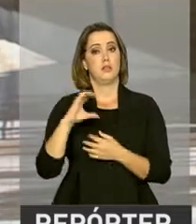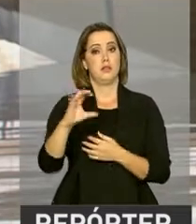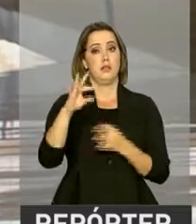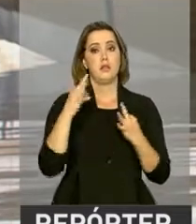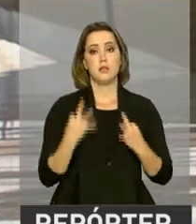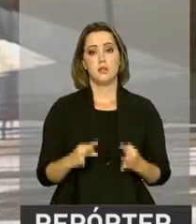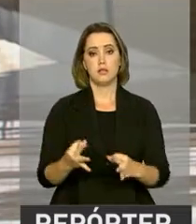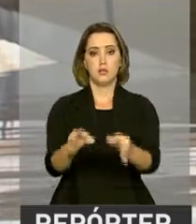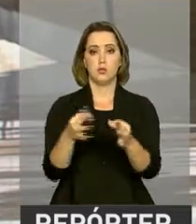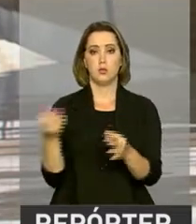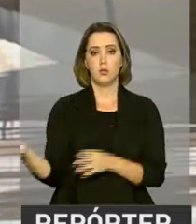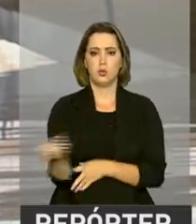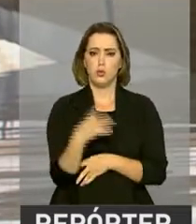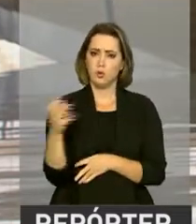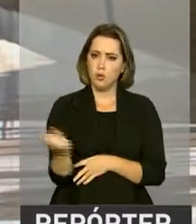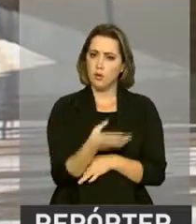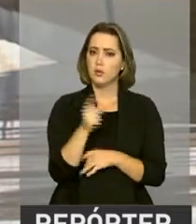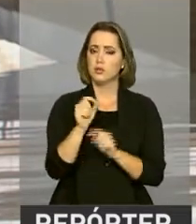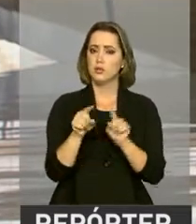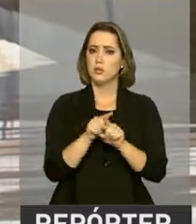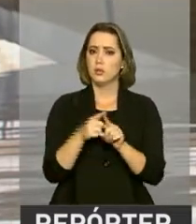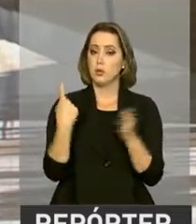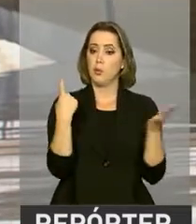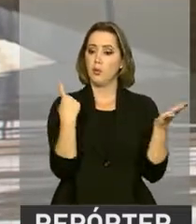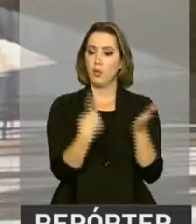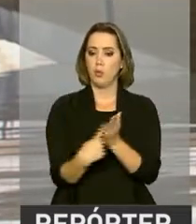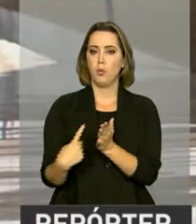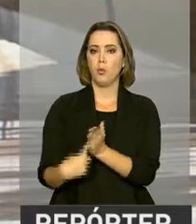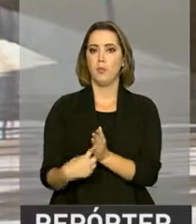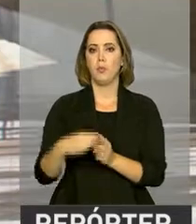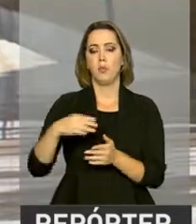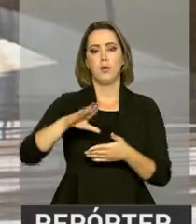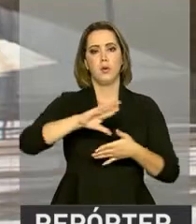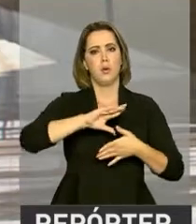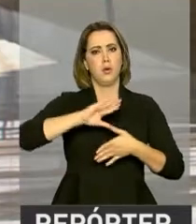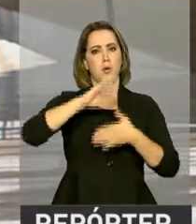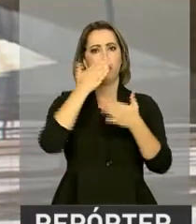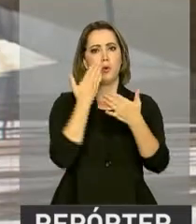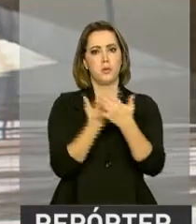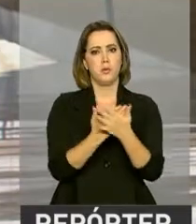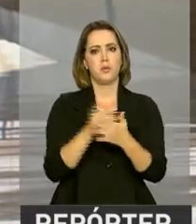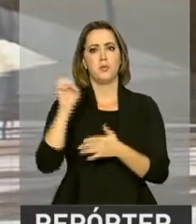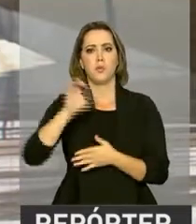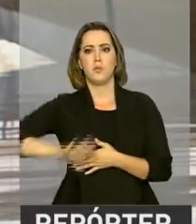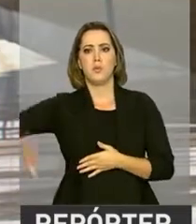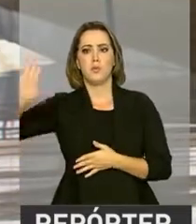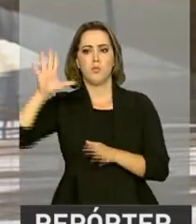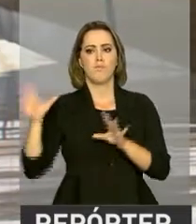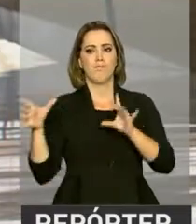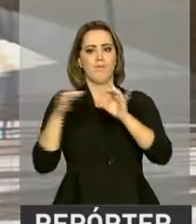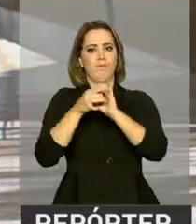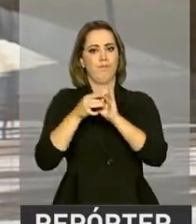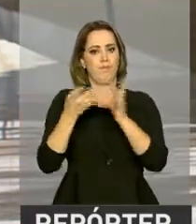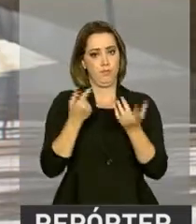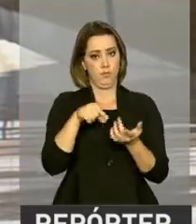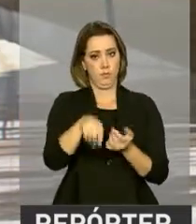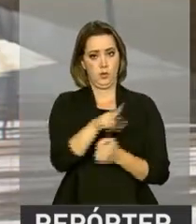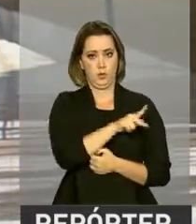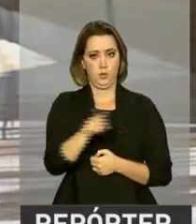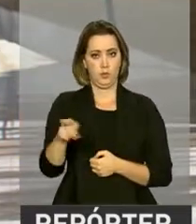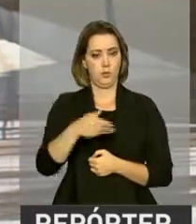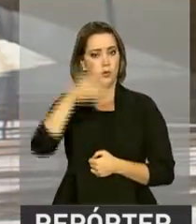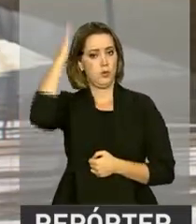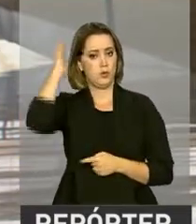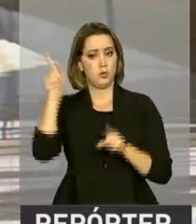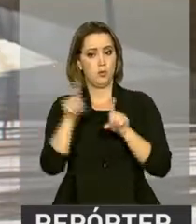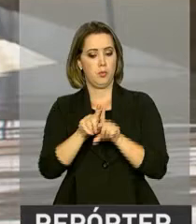inovação além das negociações do acordo entre mercosul e união europeia o presidente brasileiro premier